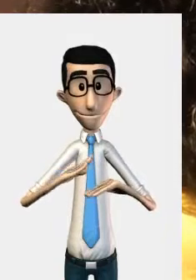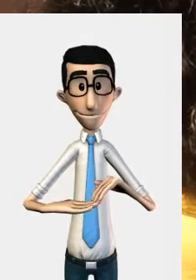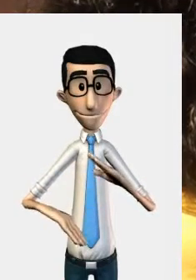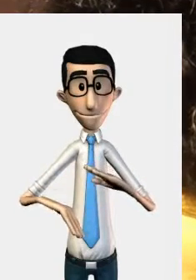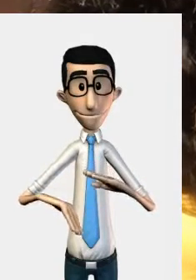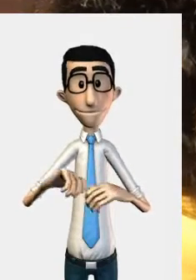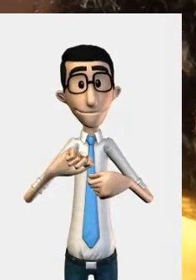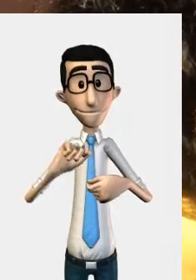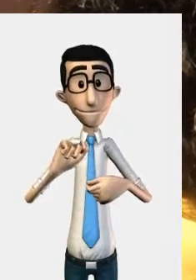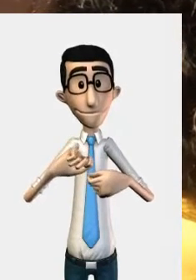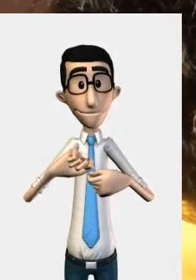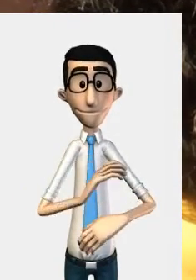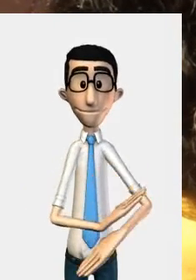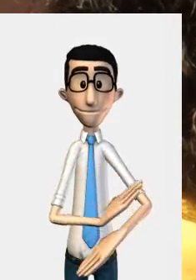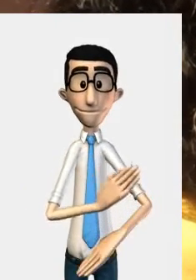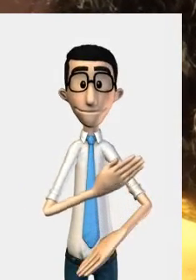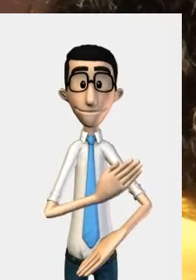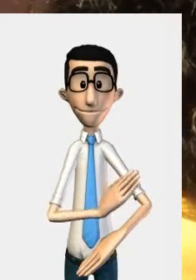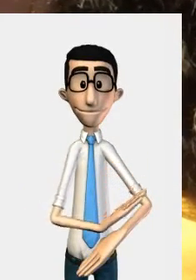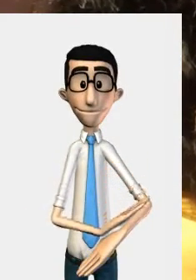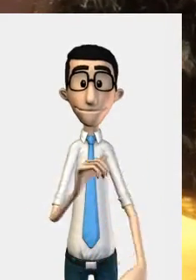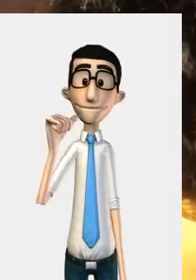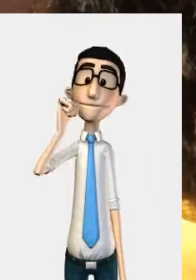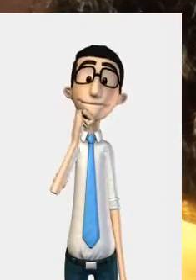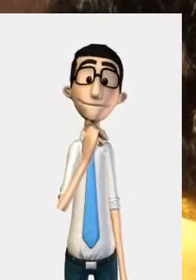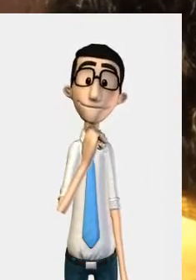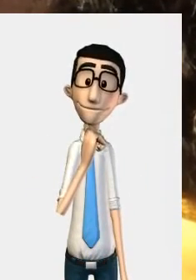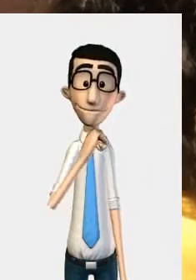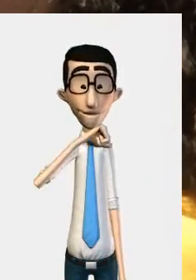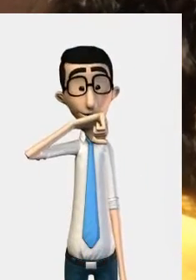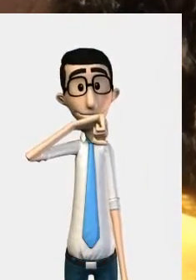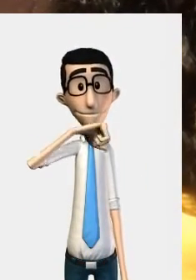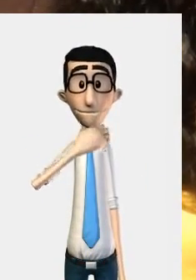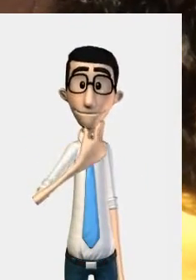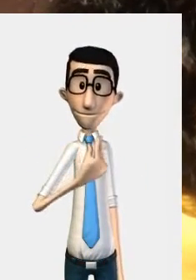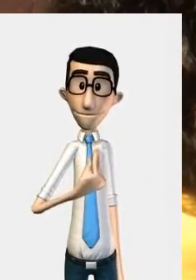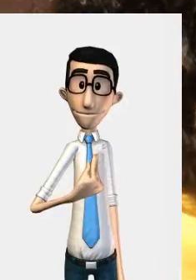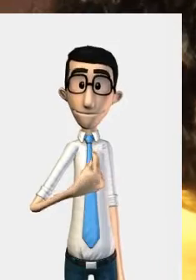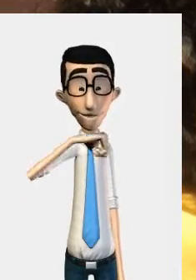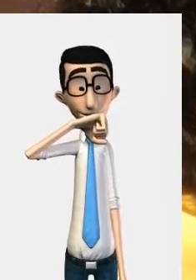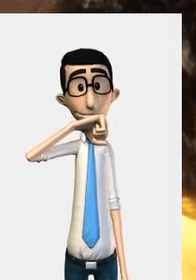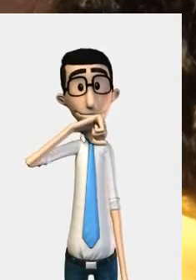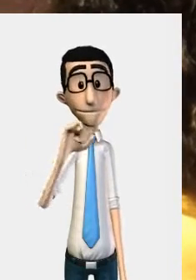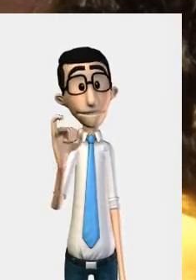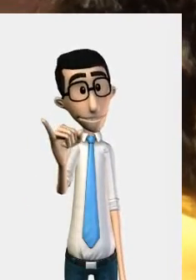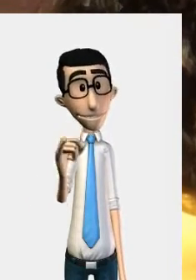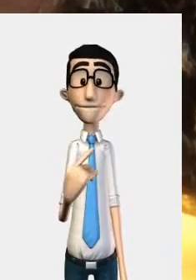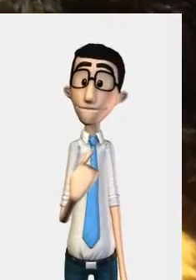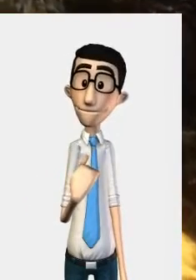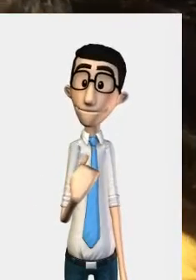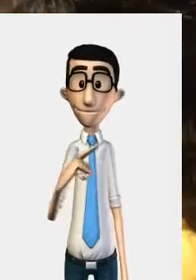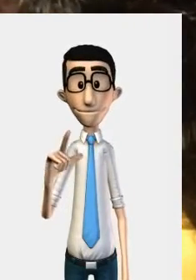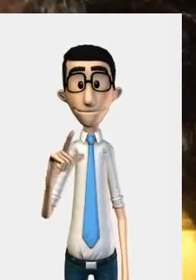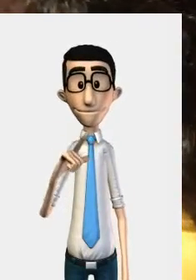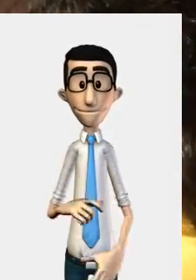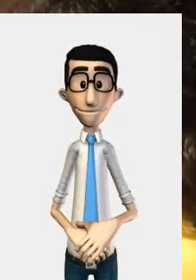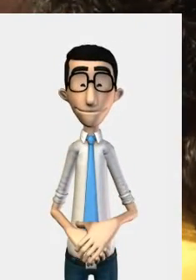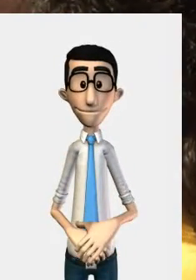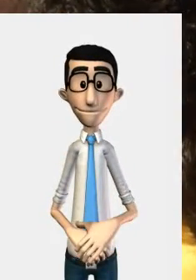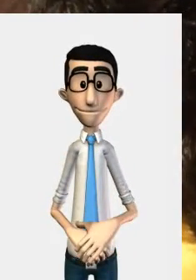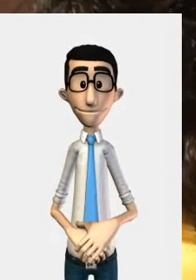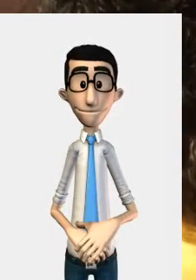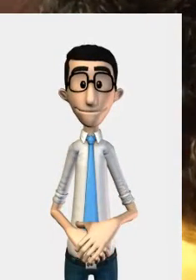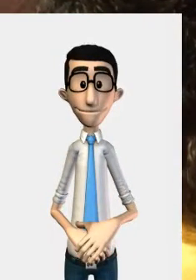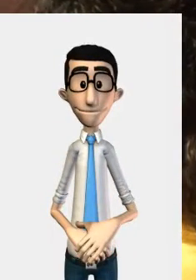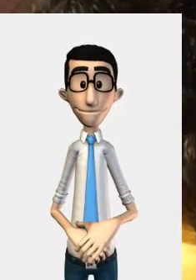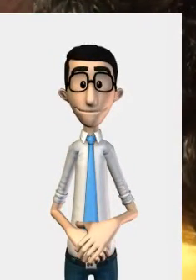fazia programas que eram os mesmos, sempre, ela não tinha uma organização. Então tudo isso me incomodava muito. Qual que é uma das